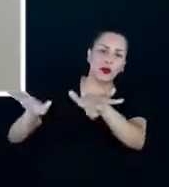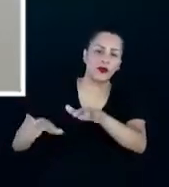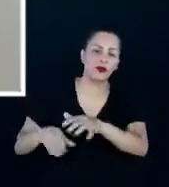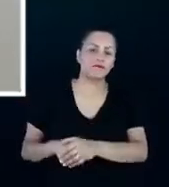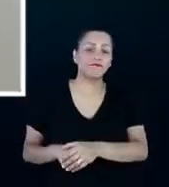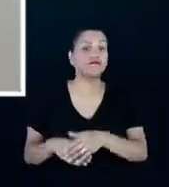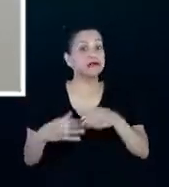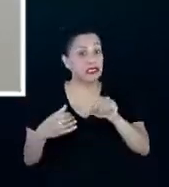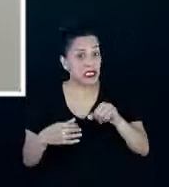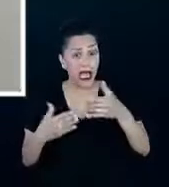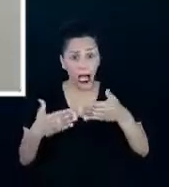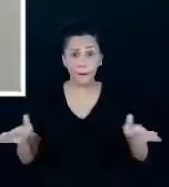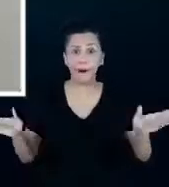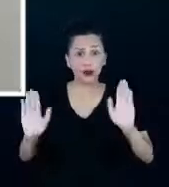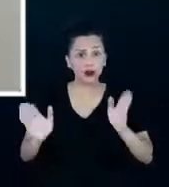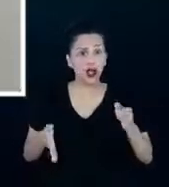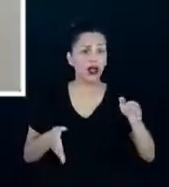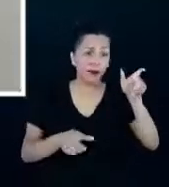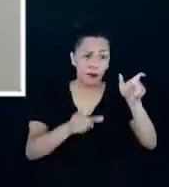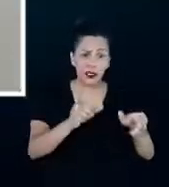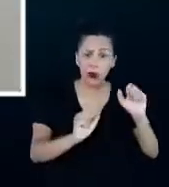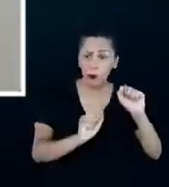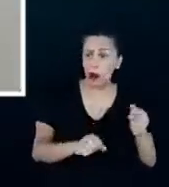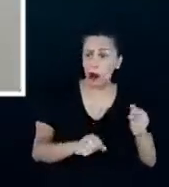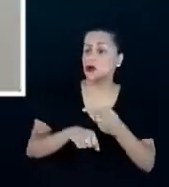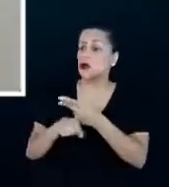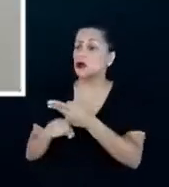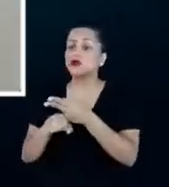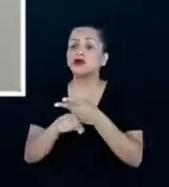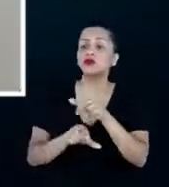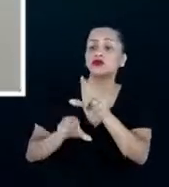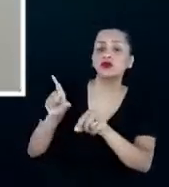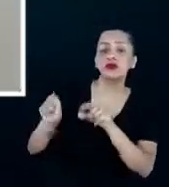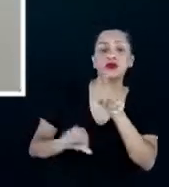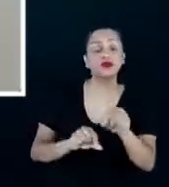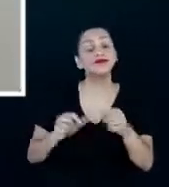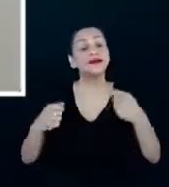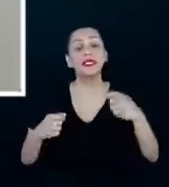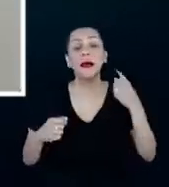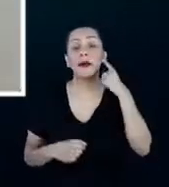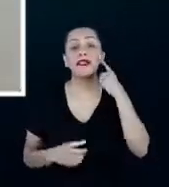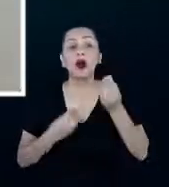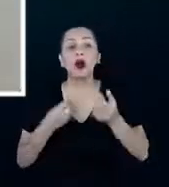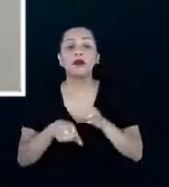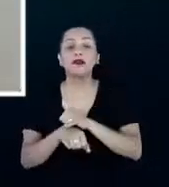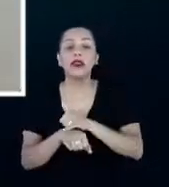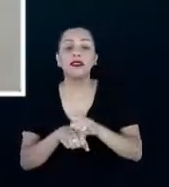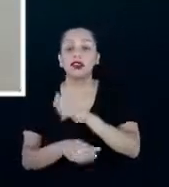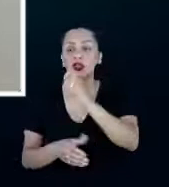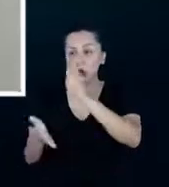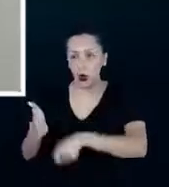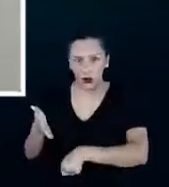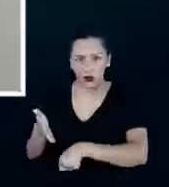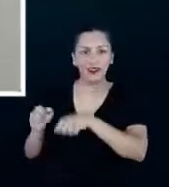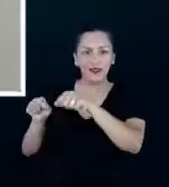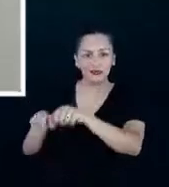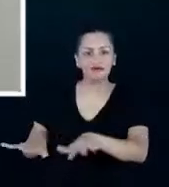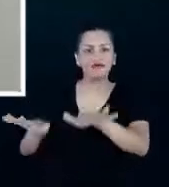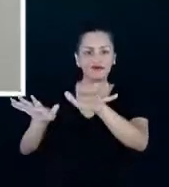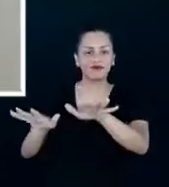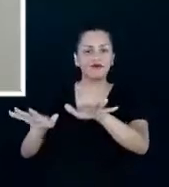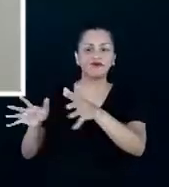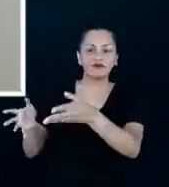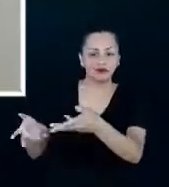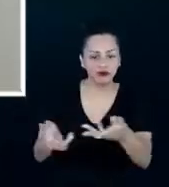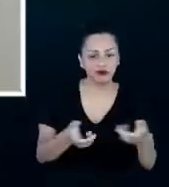ir atrás da sua oferta, né, onde ele achar que deve. Então, a gente tem que pensar em formas de contratar essa expansão, de trazer a expansão com a